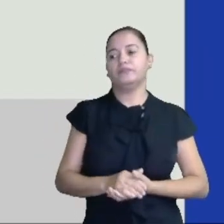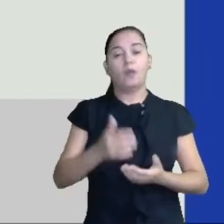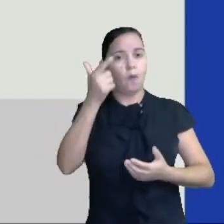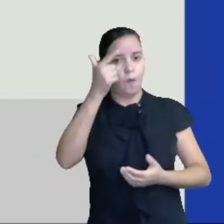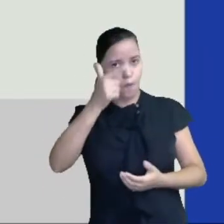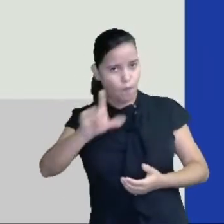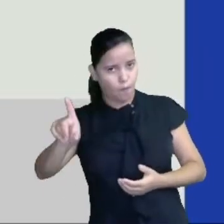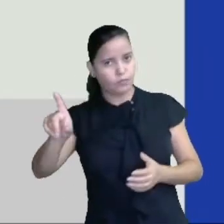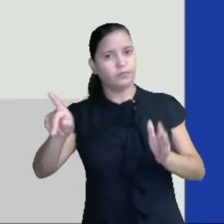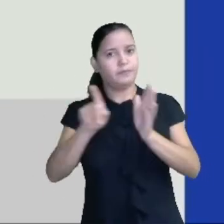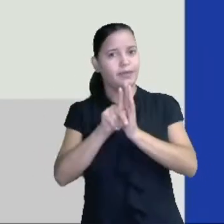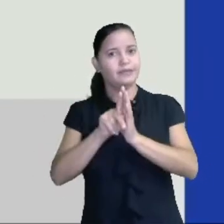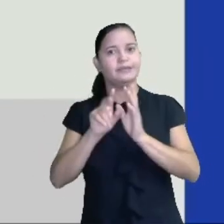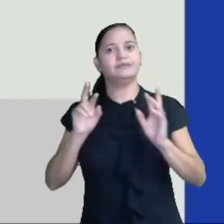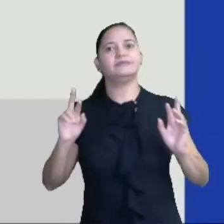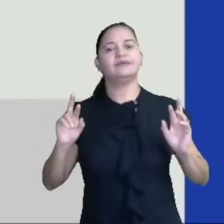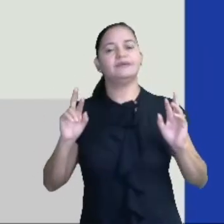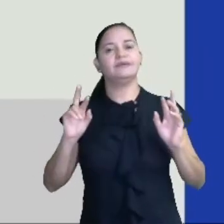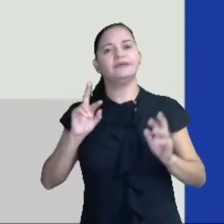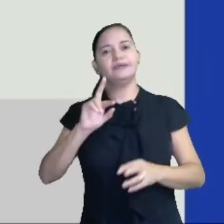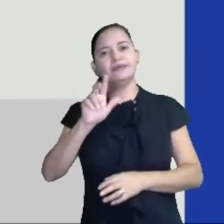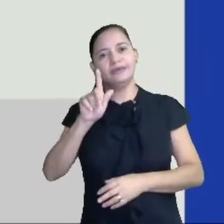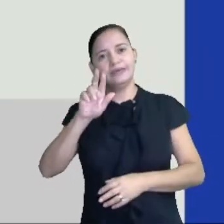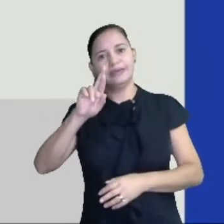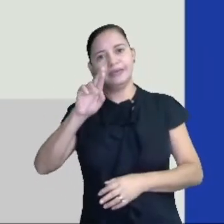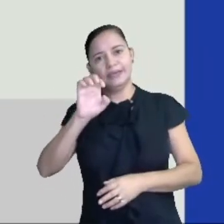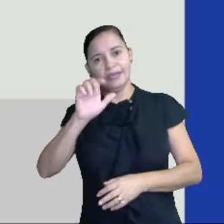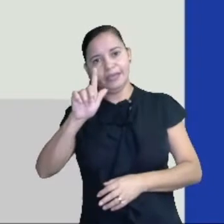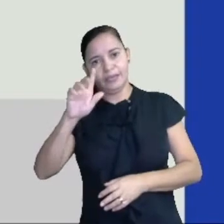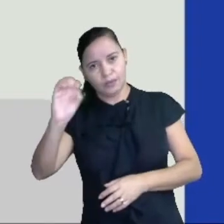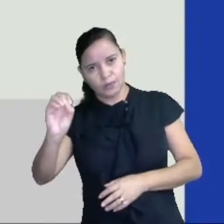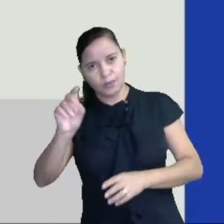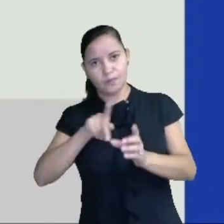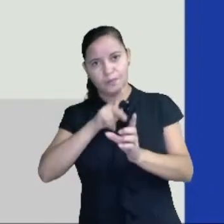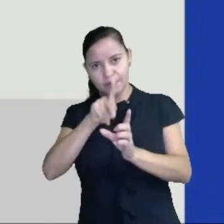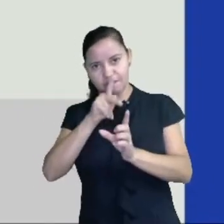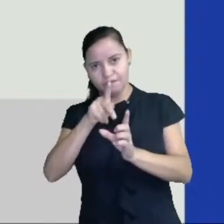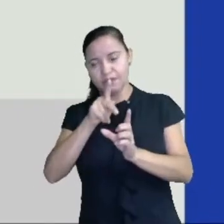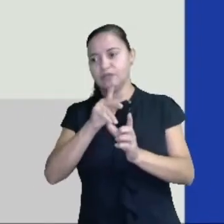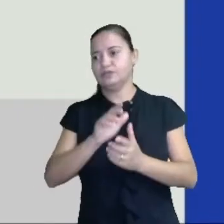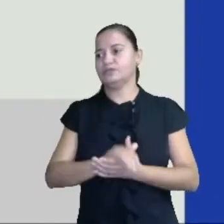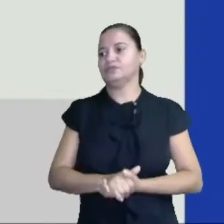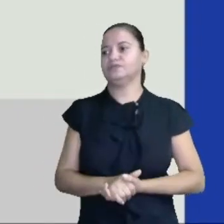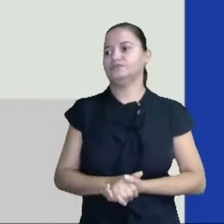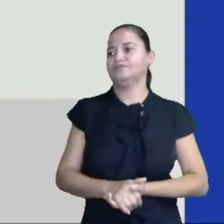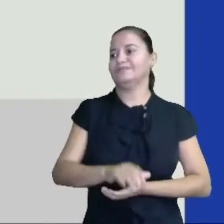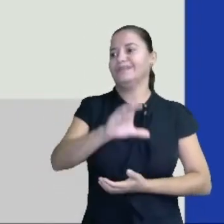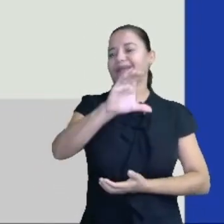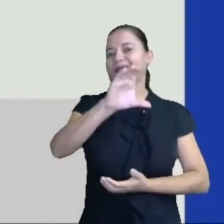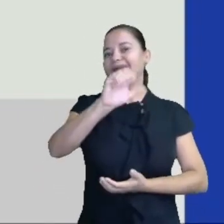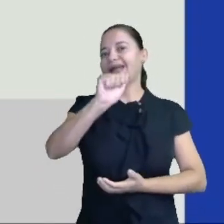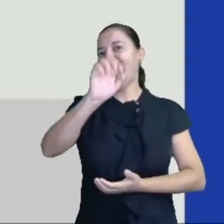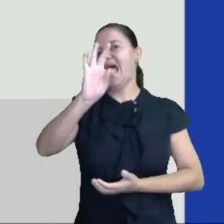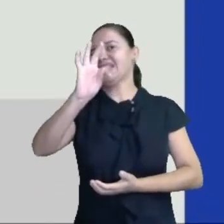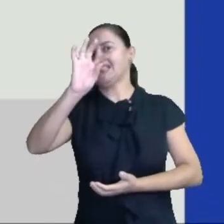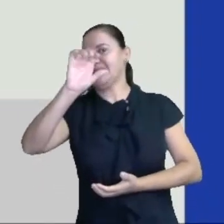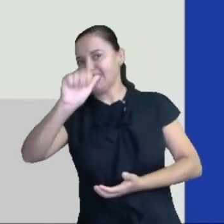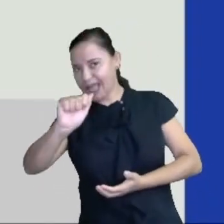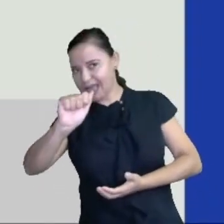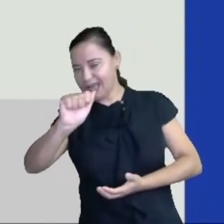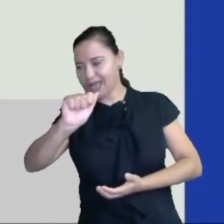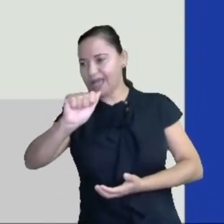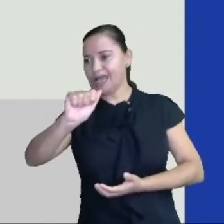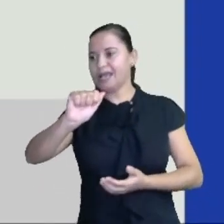grego, kata, movimento para baixo. Cataclismo, né?